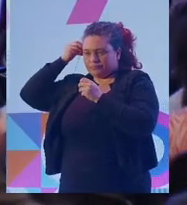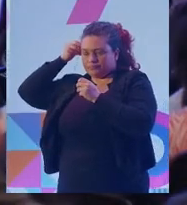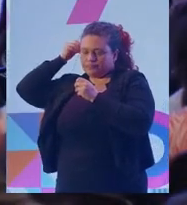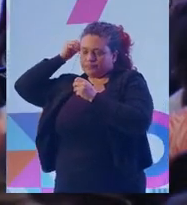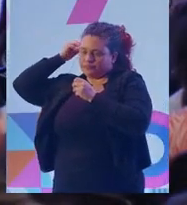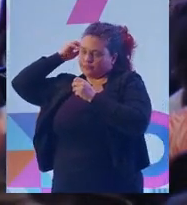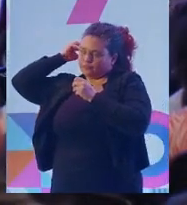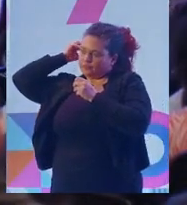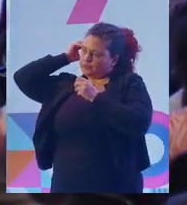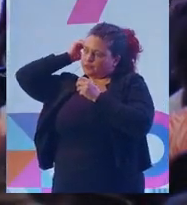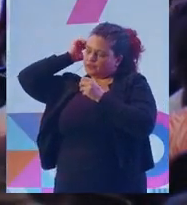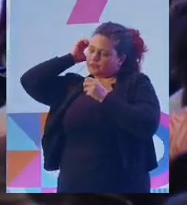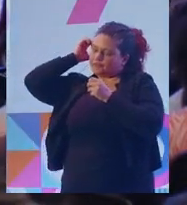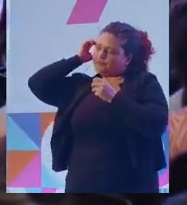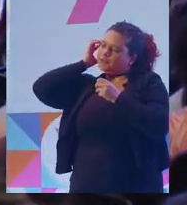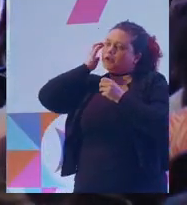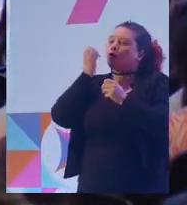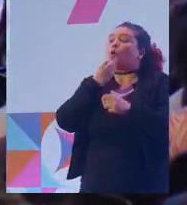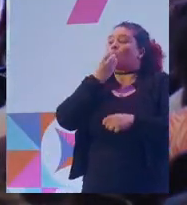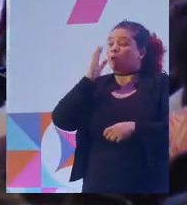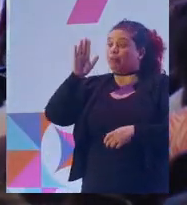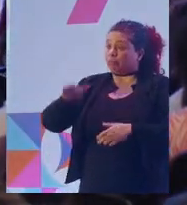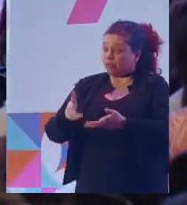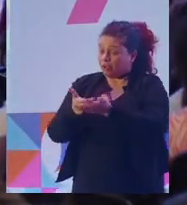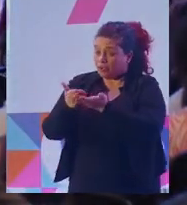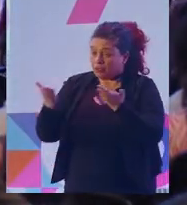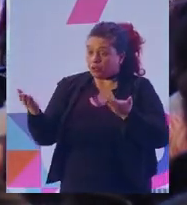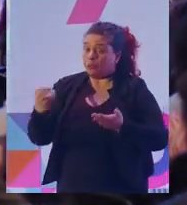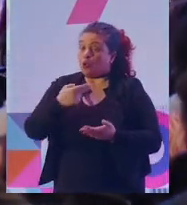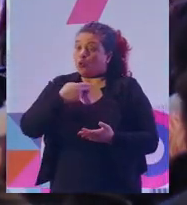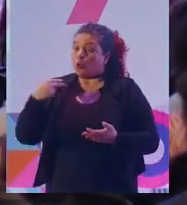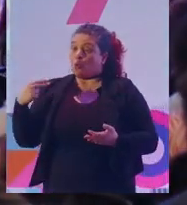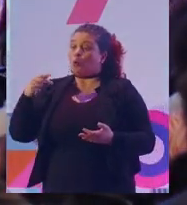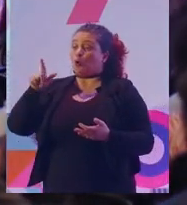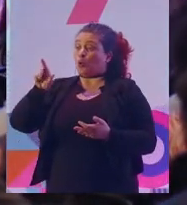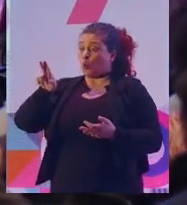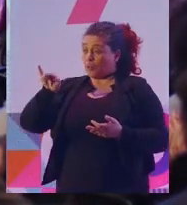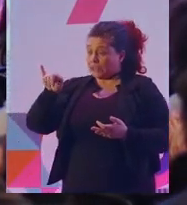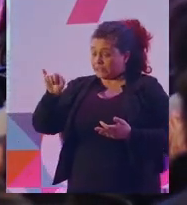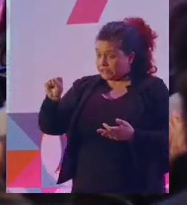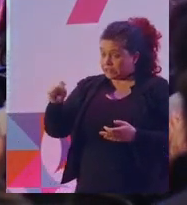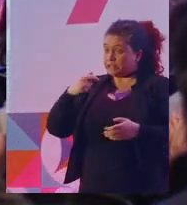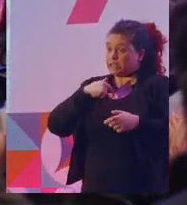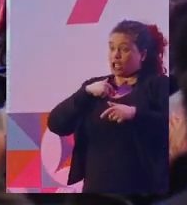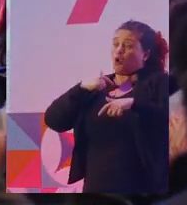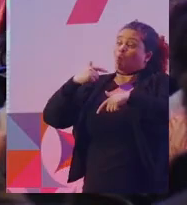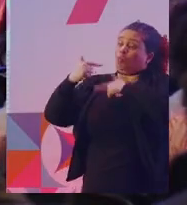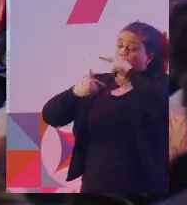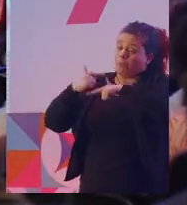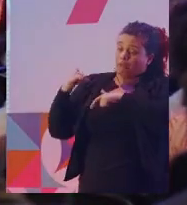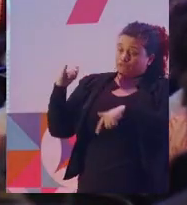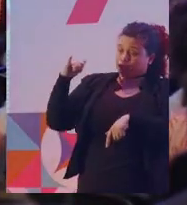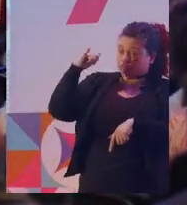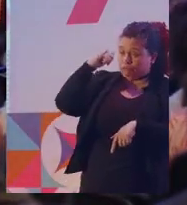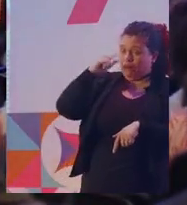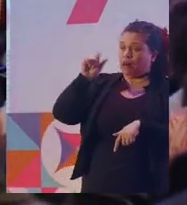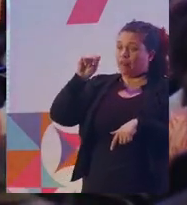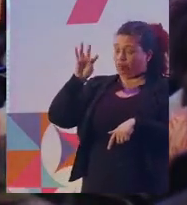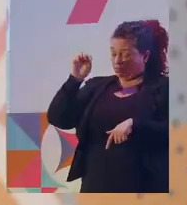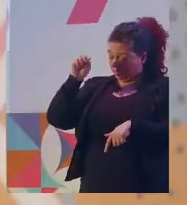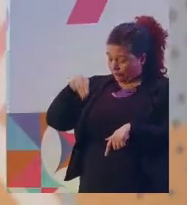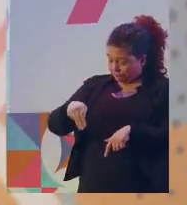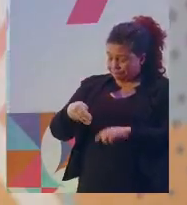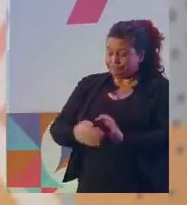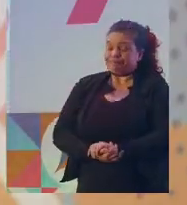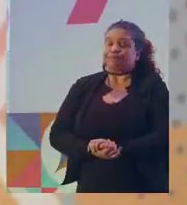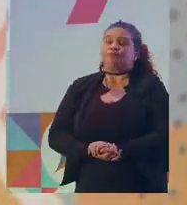Boa tarde a todos. Eu sou Luiz Cereceda, trabalho na Latam Airlines e